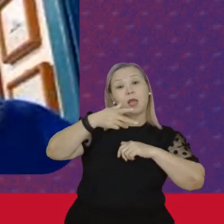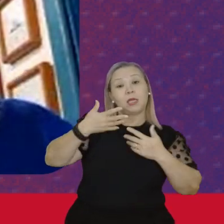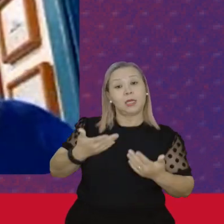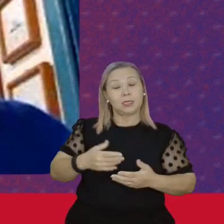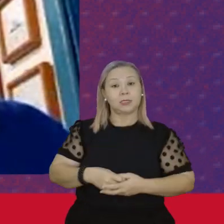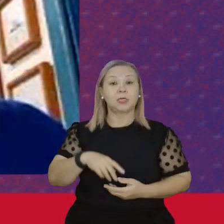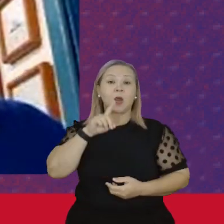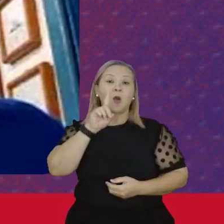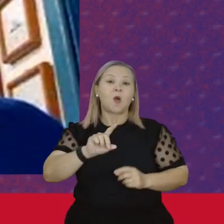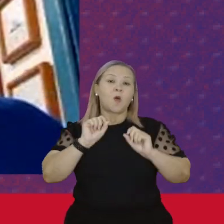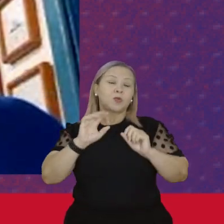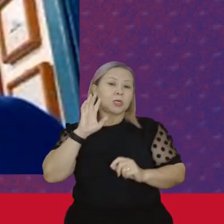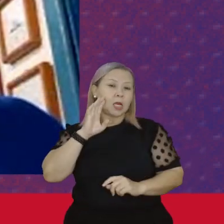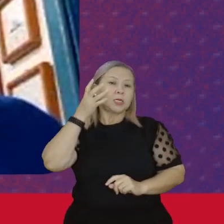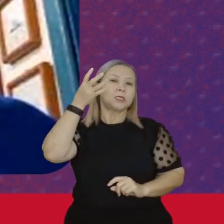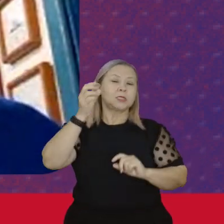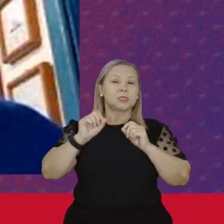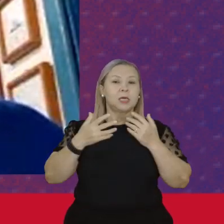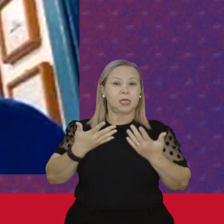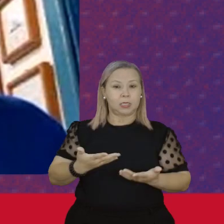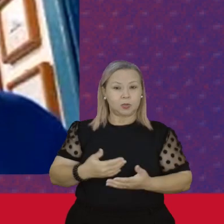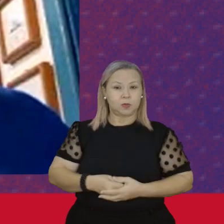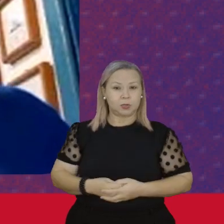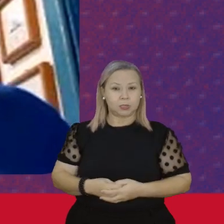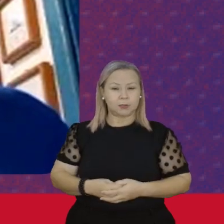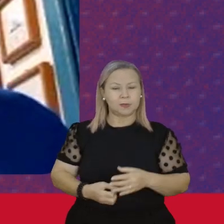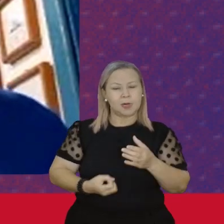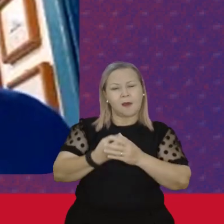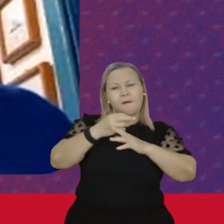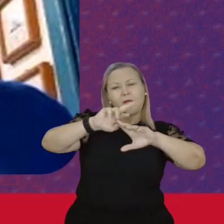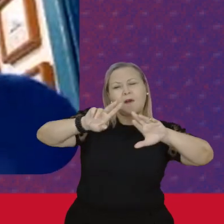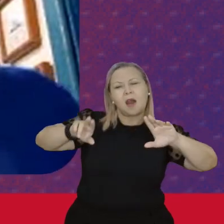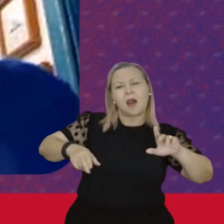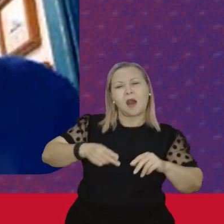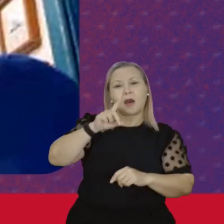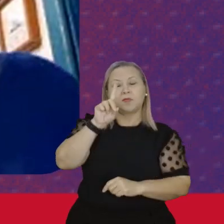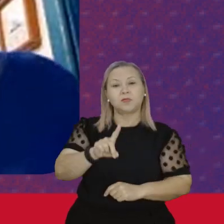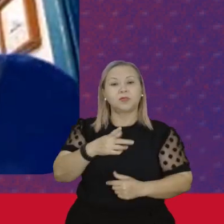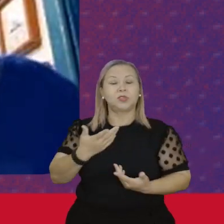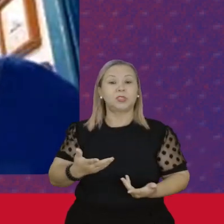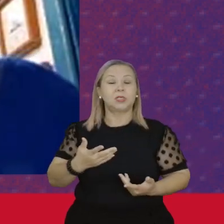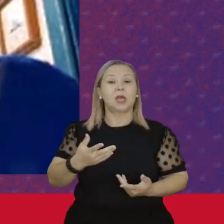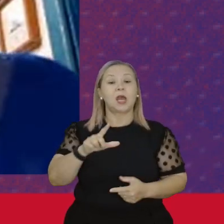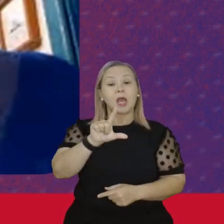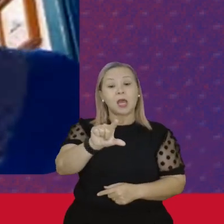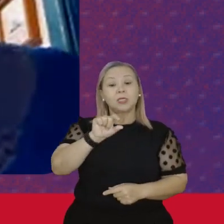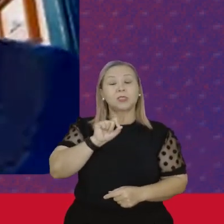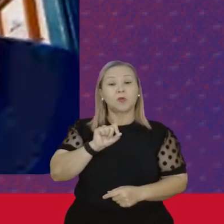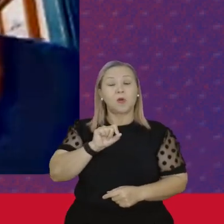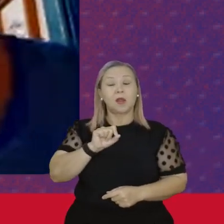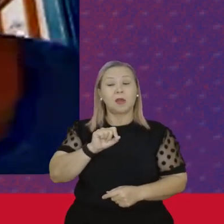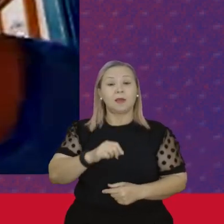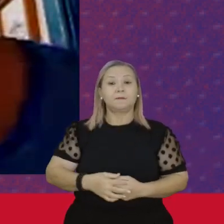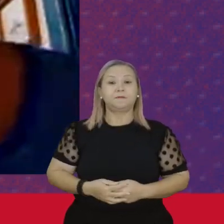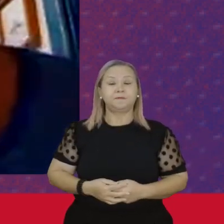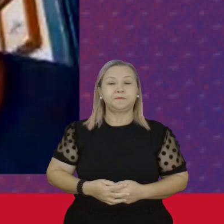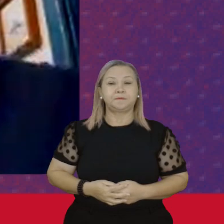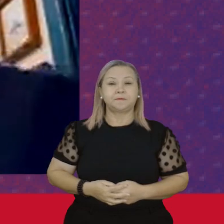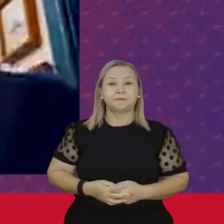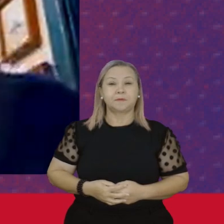O direito de decidir, ele criava vários direitos, o direito de escolher, de